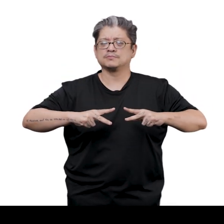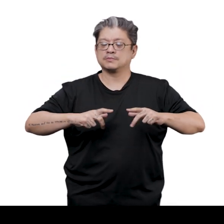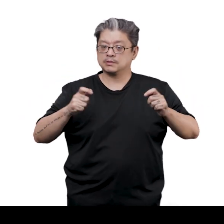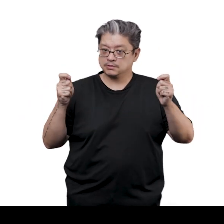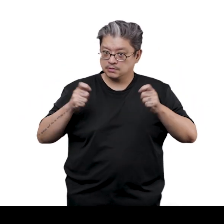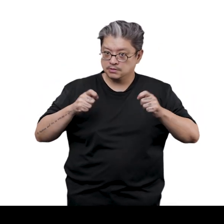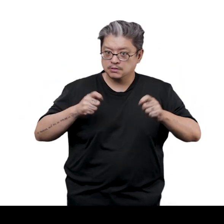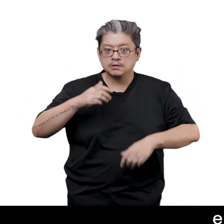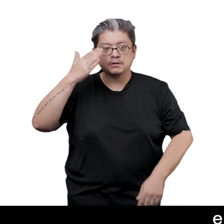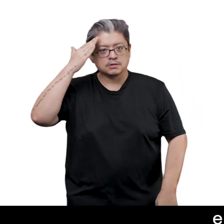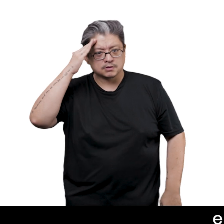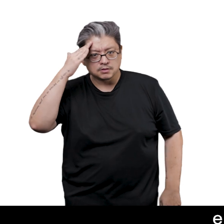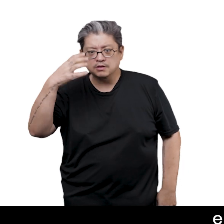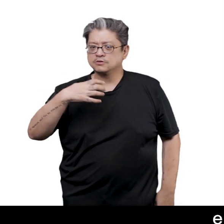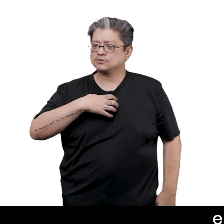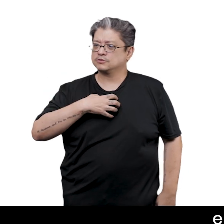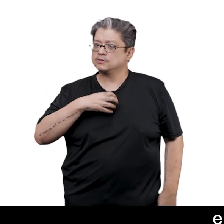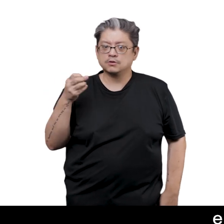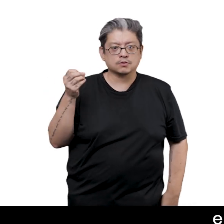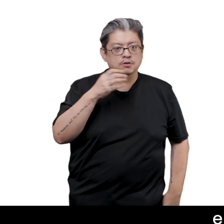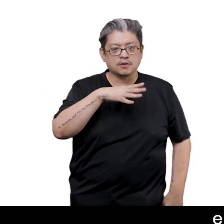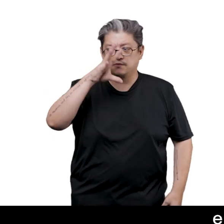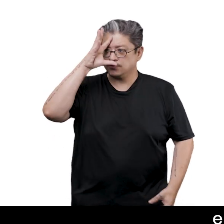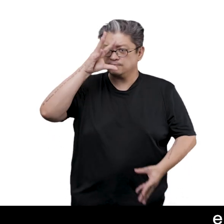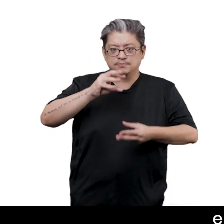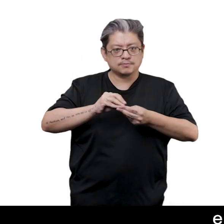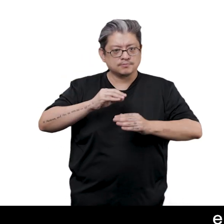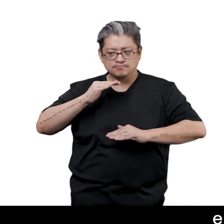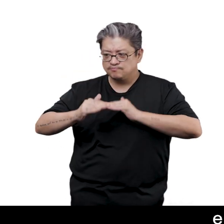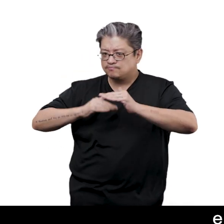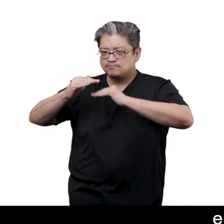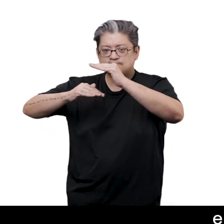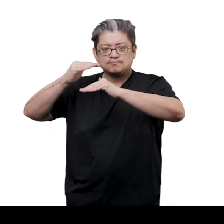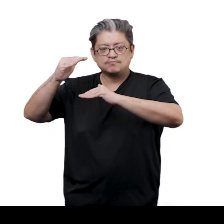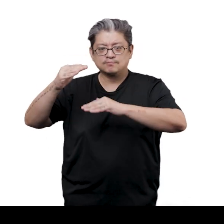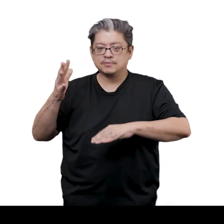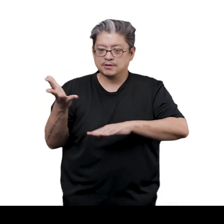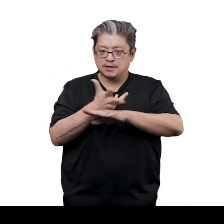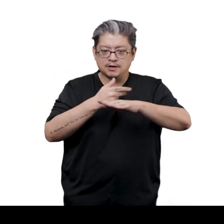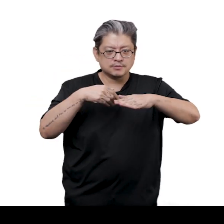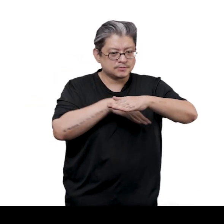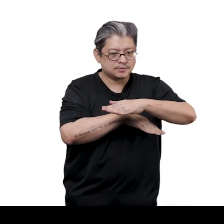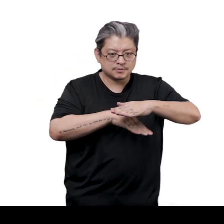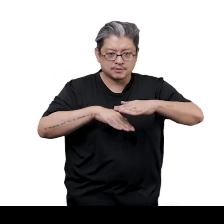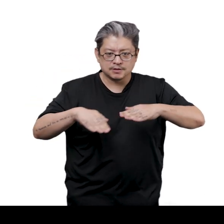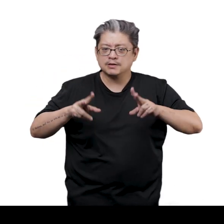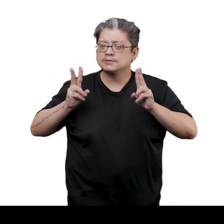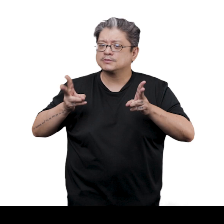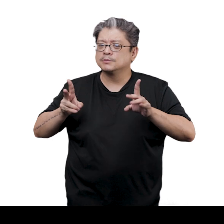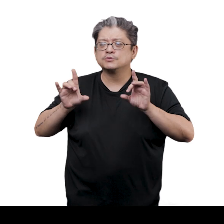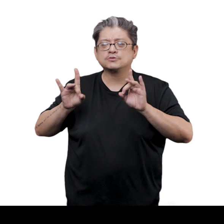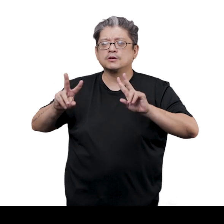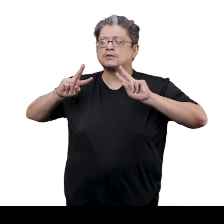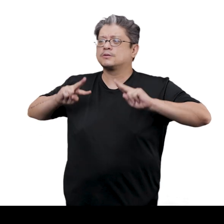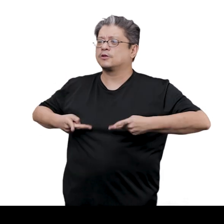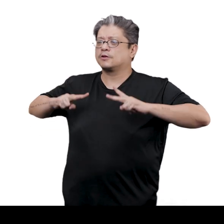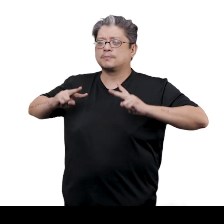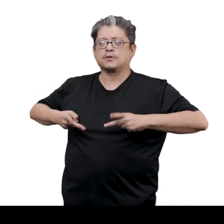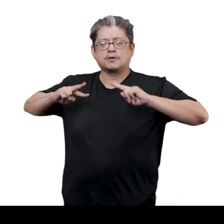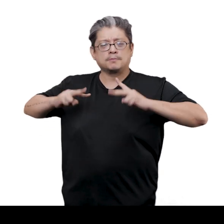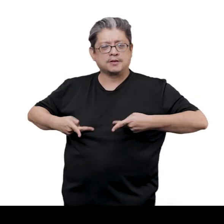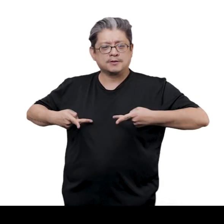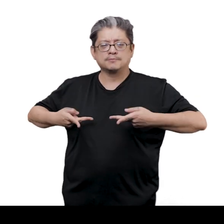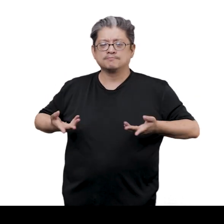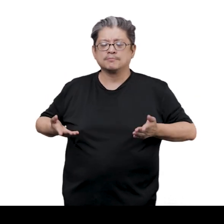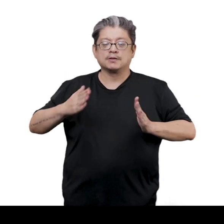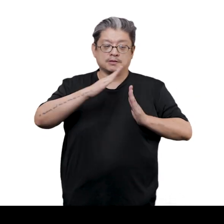de compreensão e desenvolvimento de um acervo historicamente marcado pela presença da figura humana, algo que